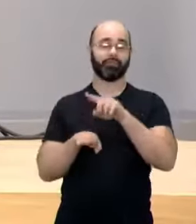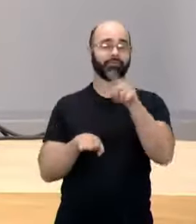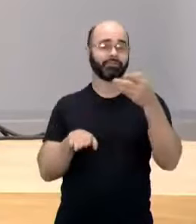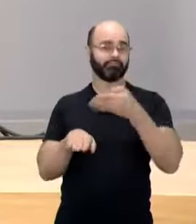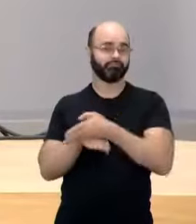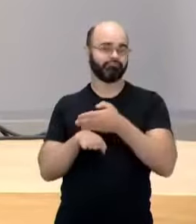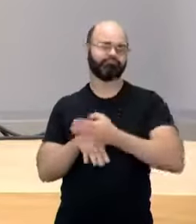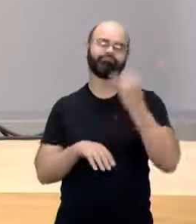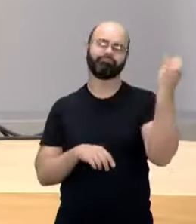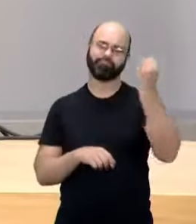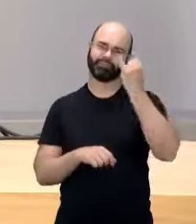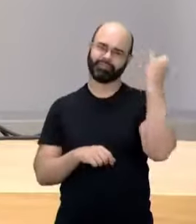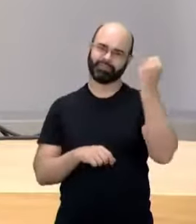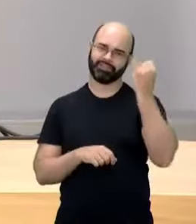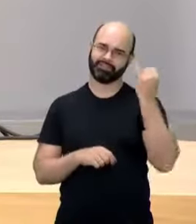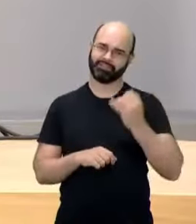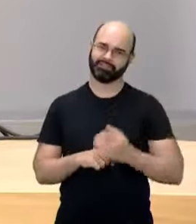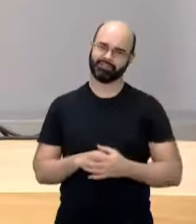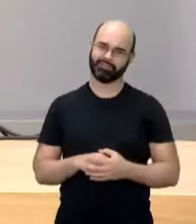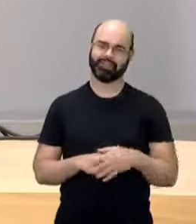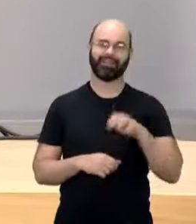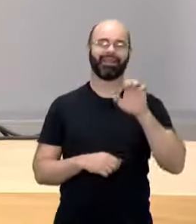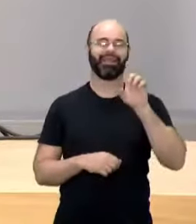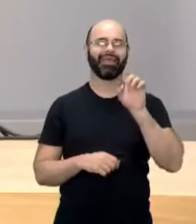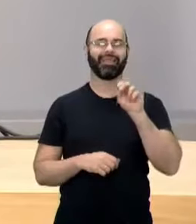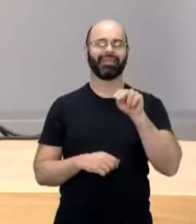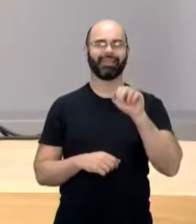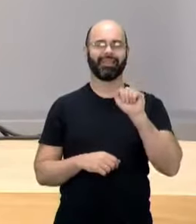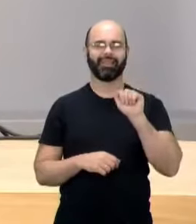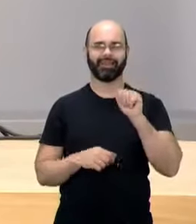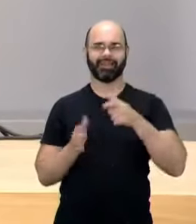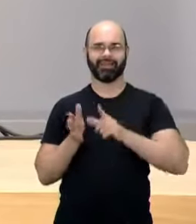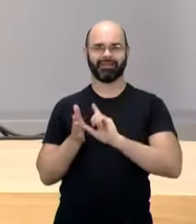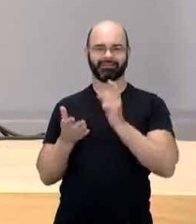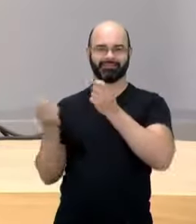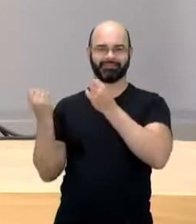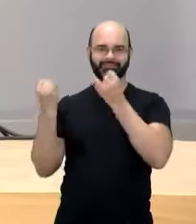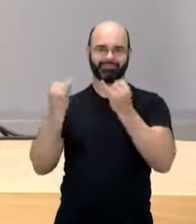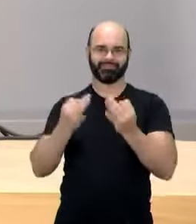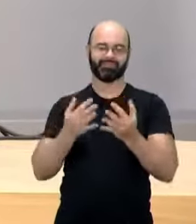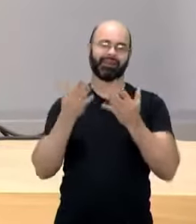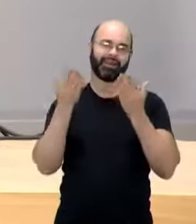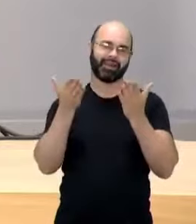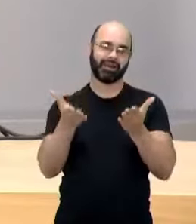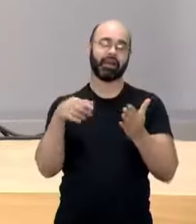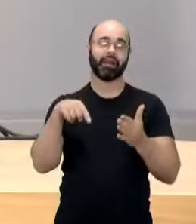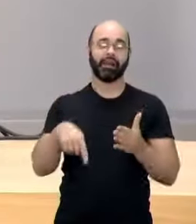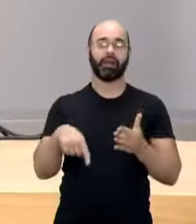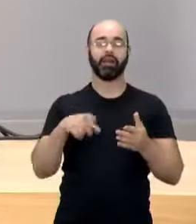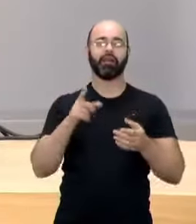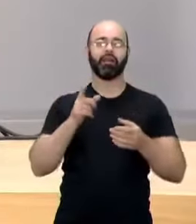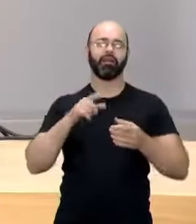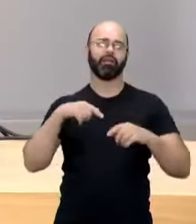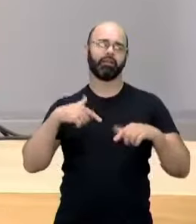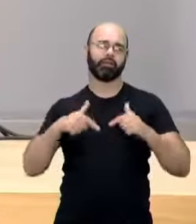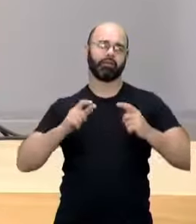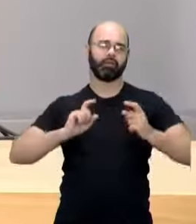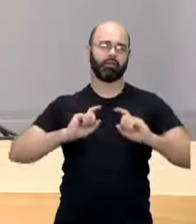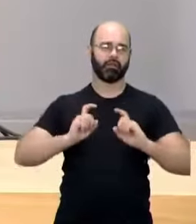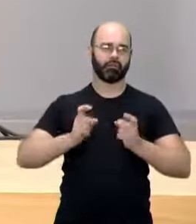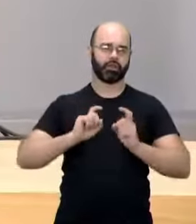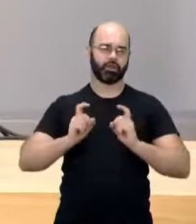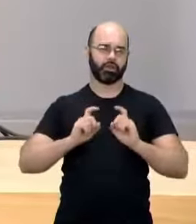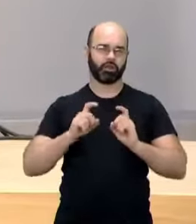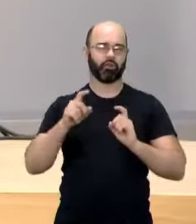Edna disse, né, é com essa reunião de trabalho que a gente consegue direcionar bastante das nossas